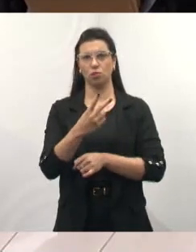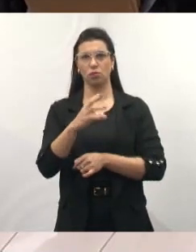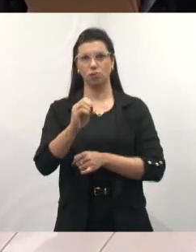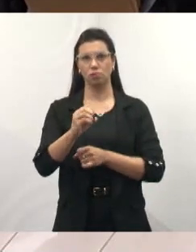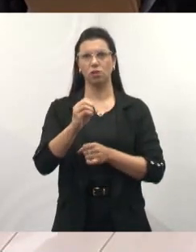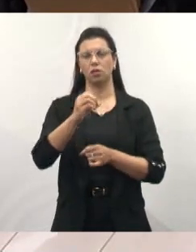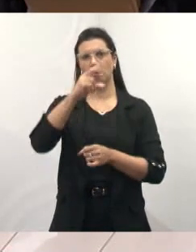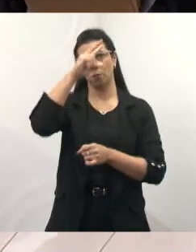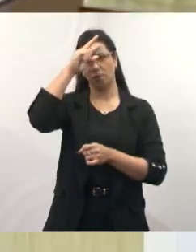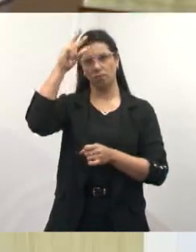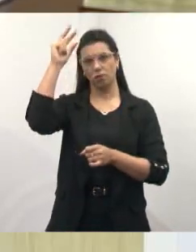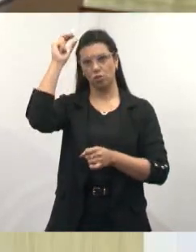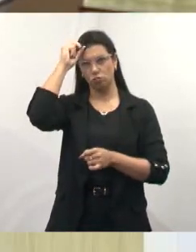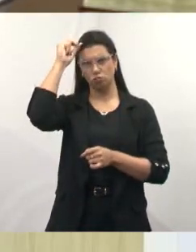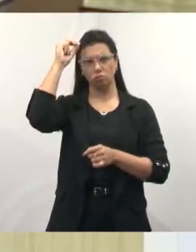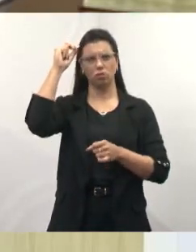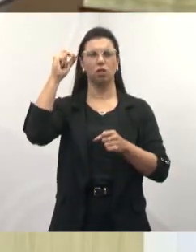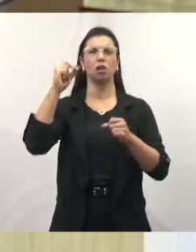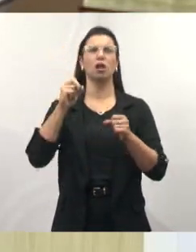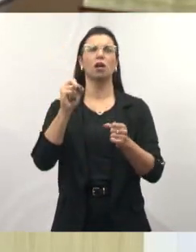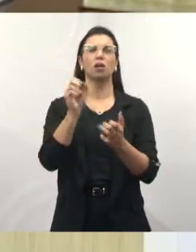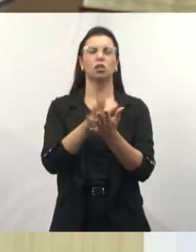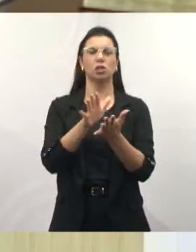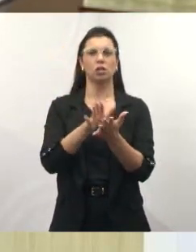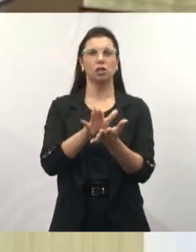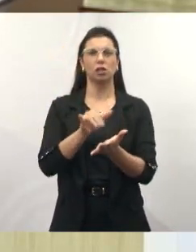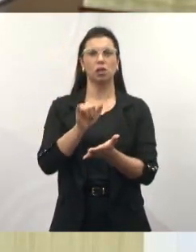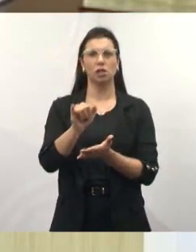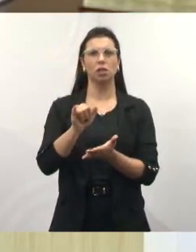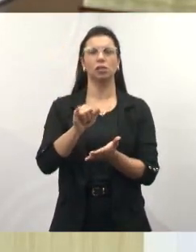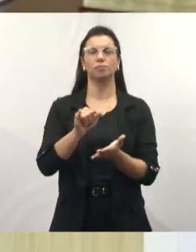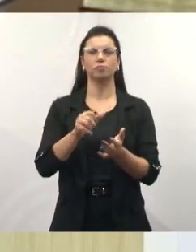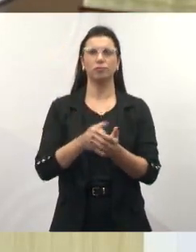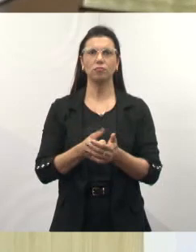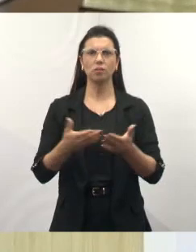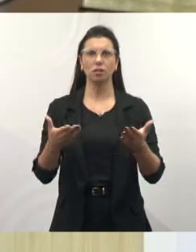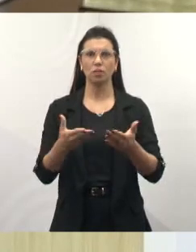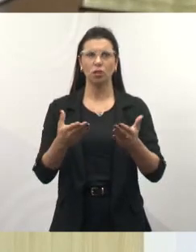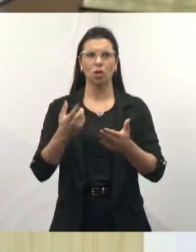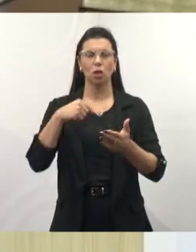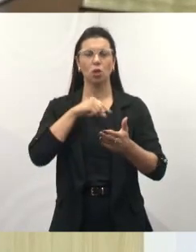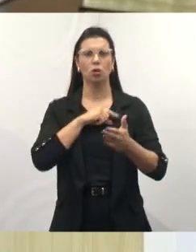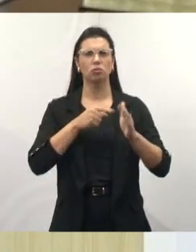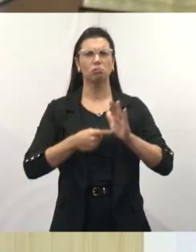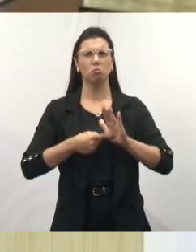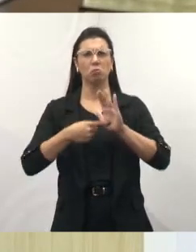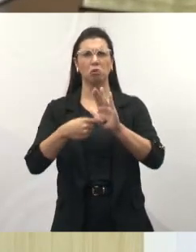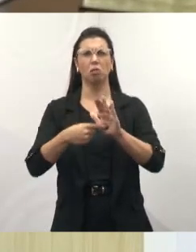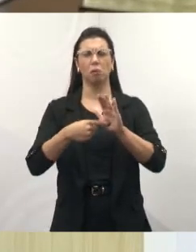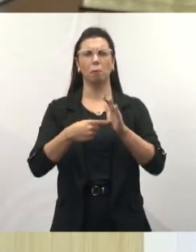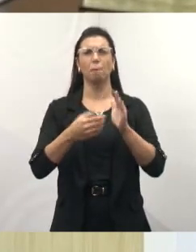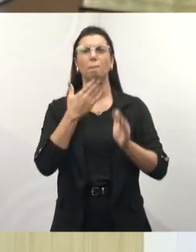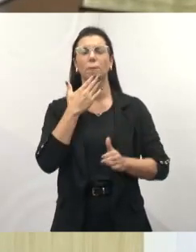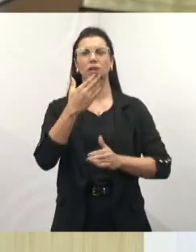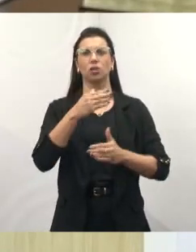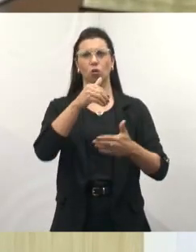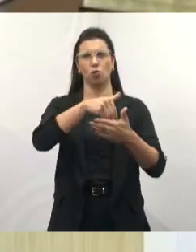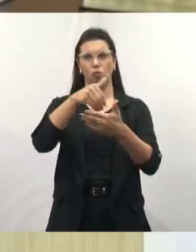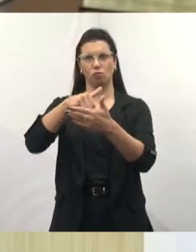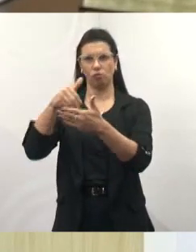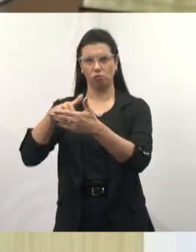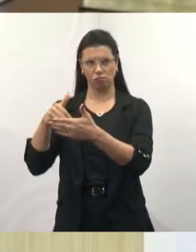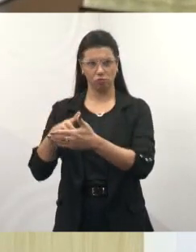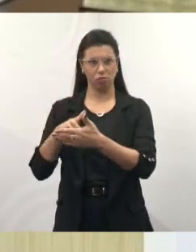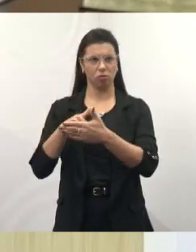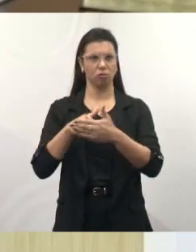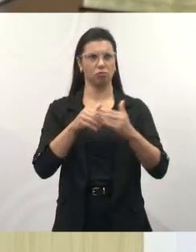de Jacareí, o que faremos mediante a apreciação do parecer prévio favorável exarado pelo egrégio Tribunal